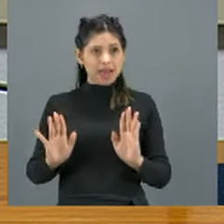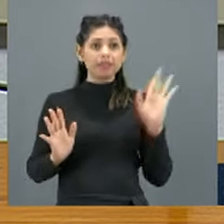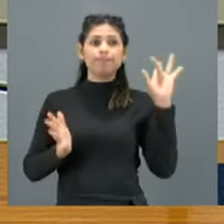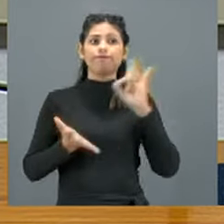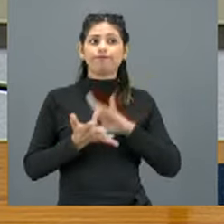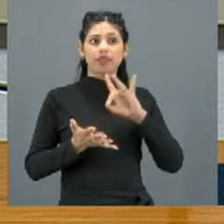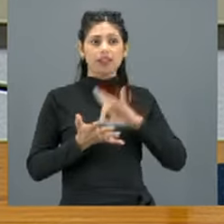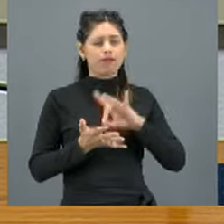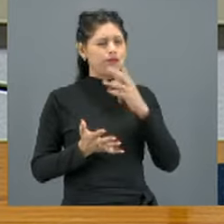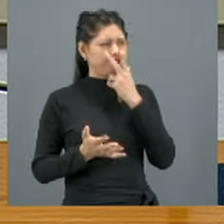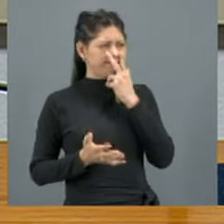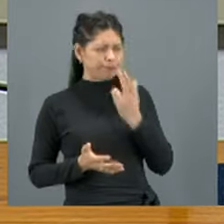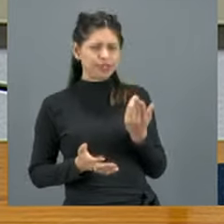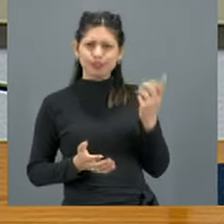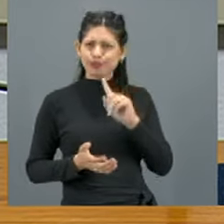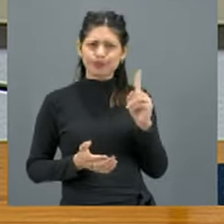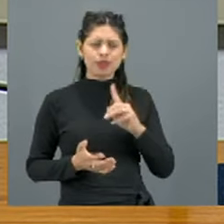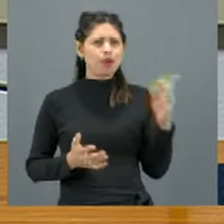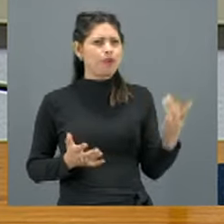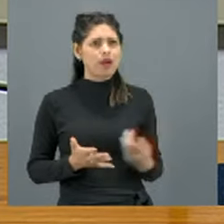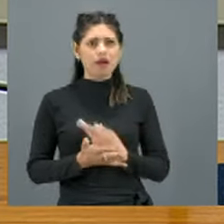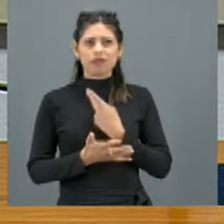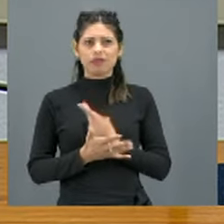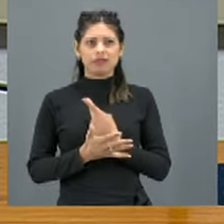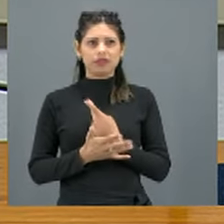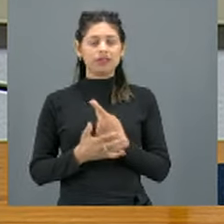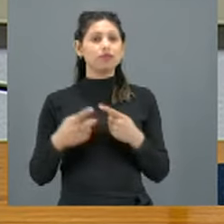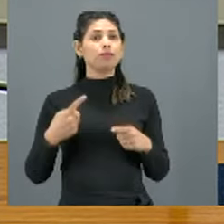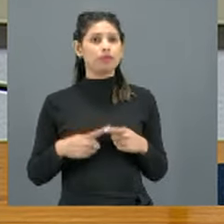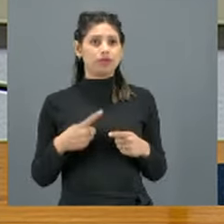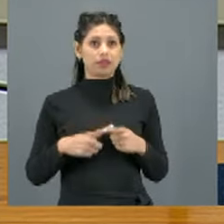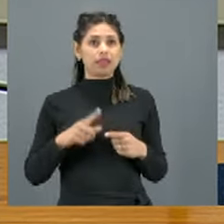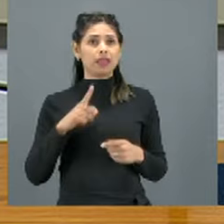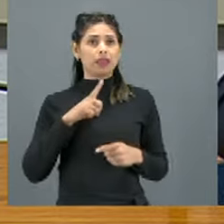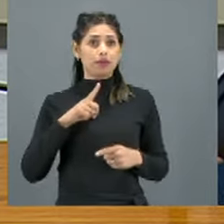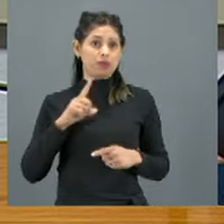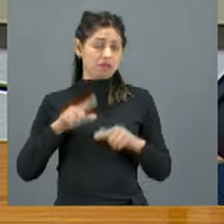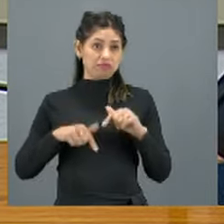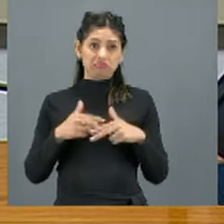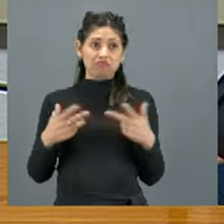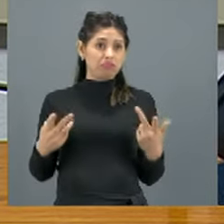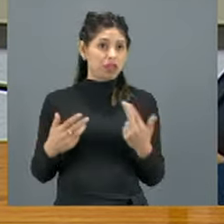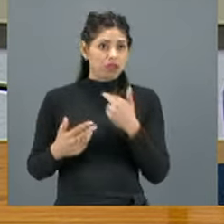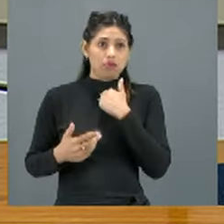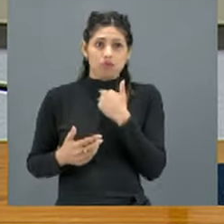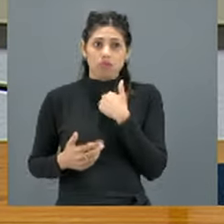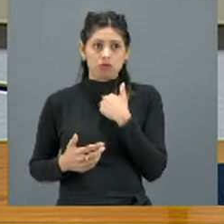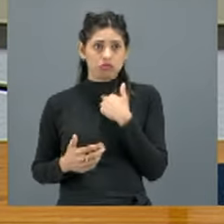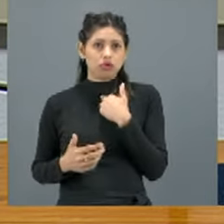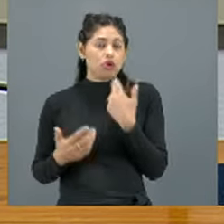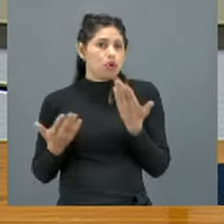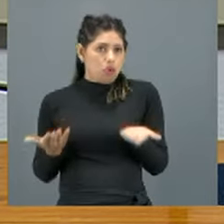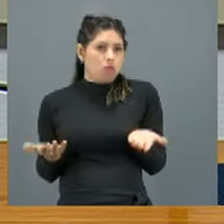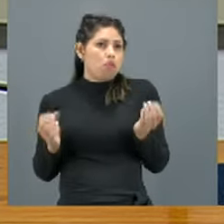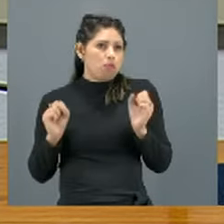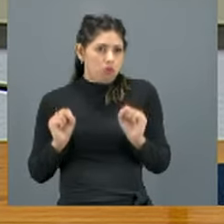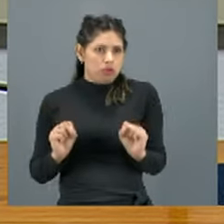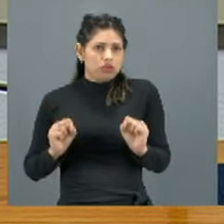acontece. Você quer abrir, não pode. Você quer tirar o produto lá de baixo, não pode. E não tem a infraestrutura. Então,